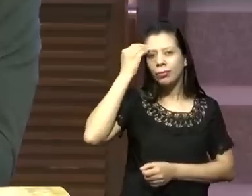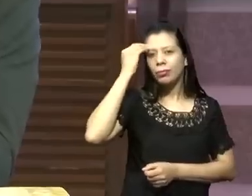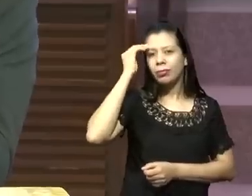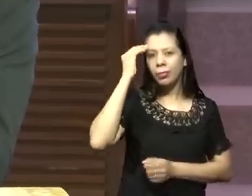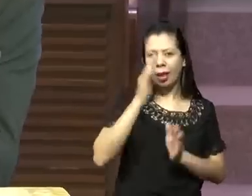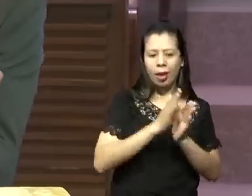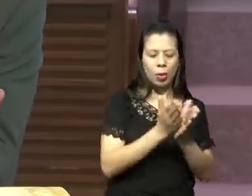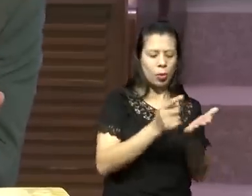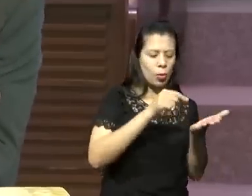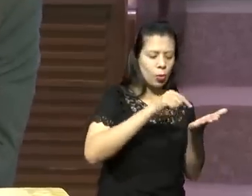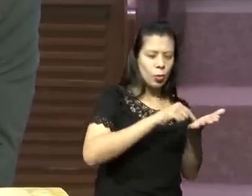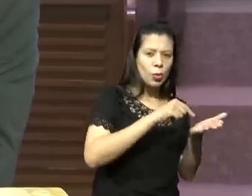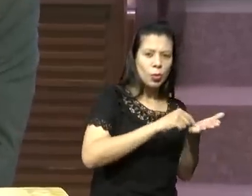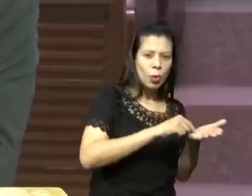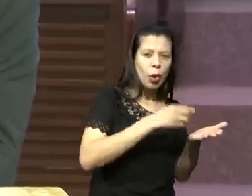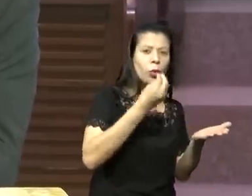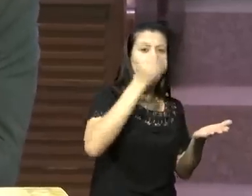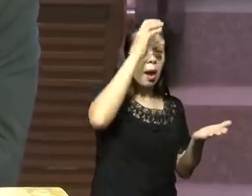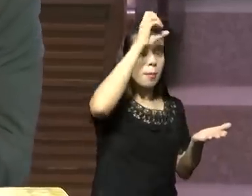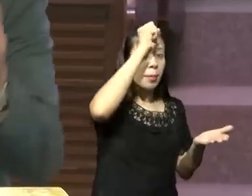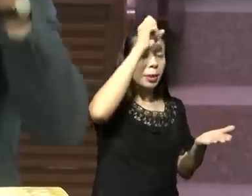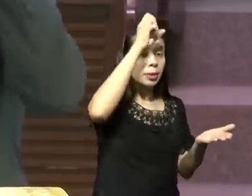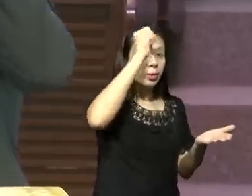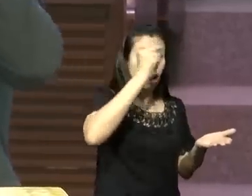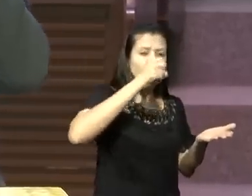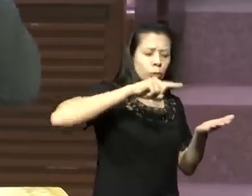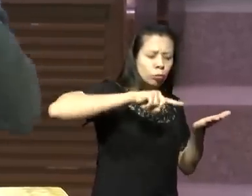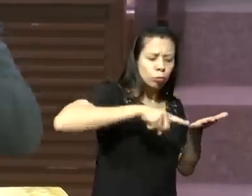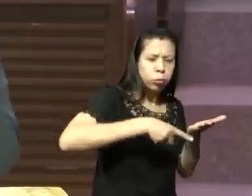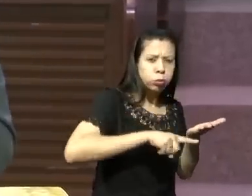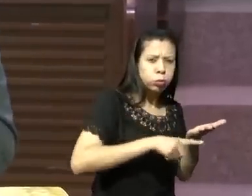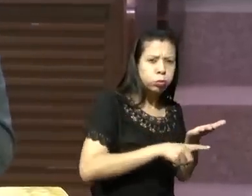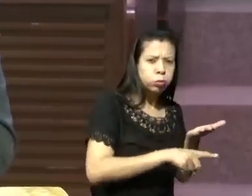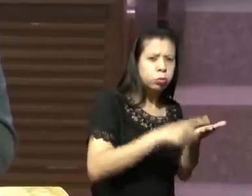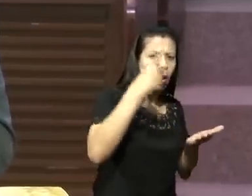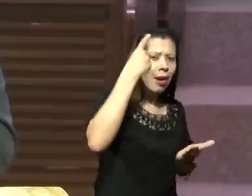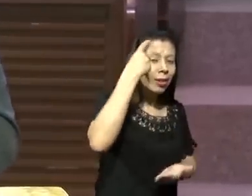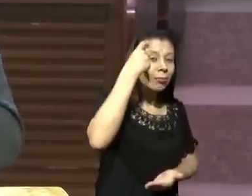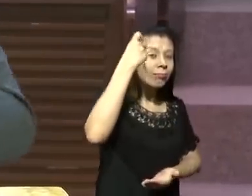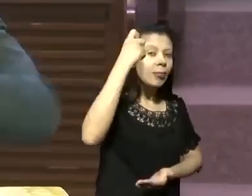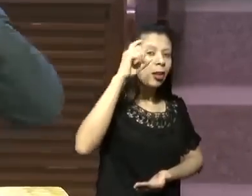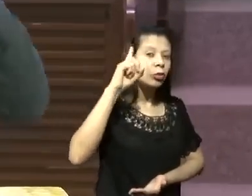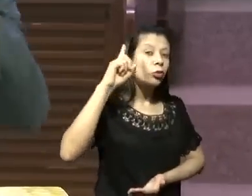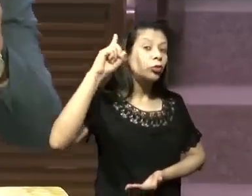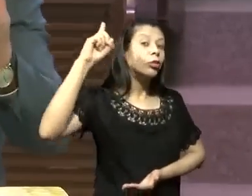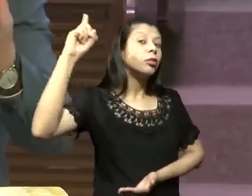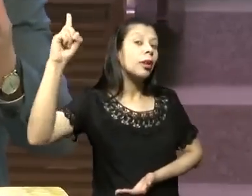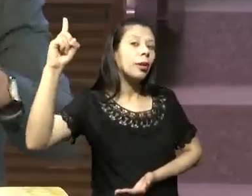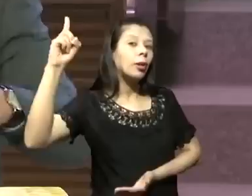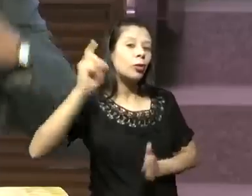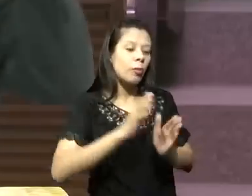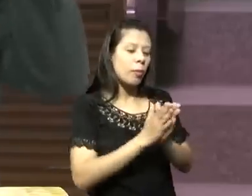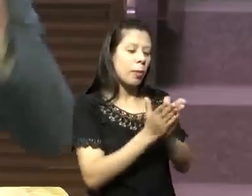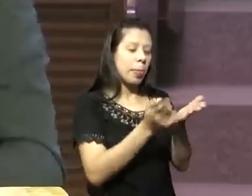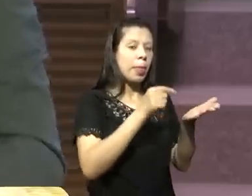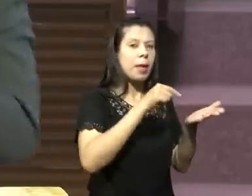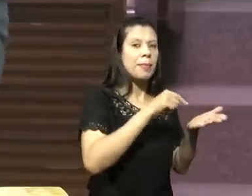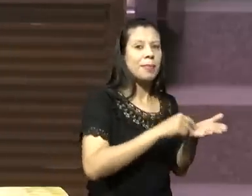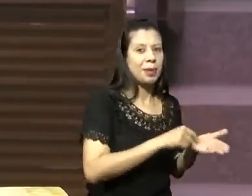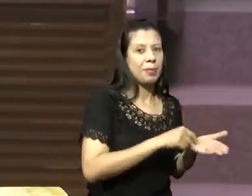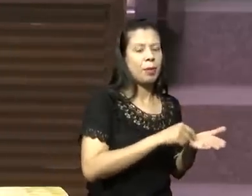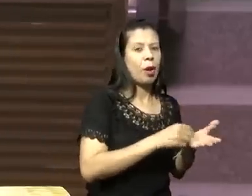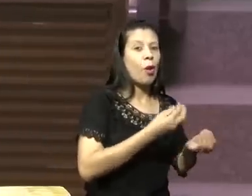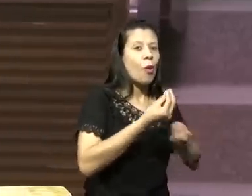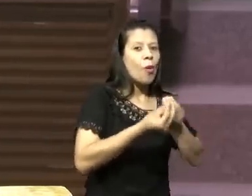ou de uma hermenêutica qual era a ideia do autor original empregar como se o autor